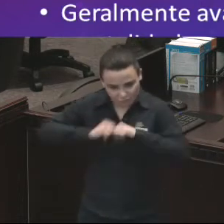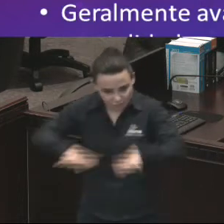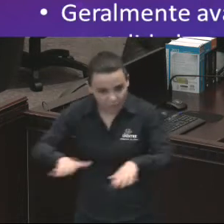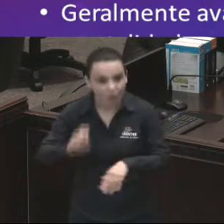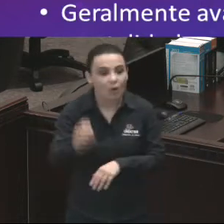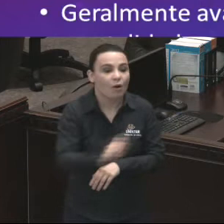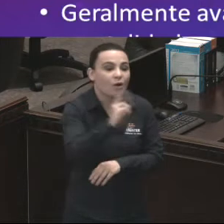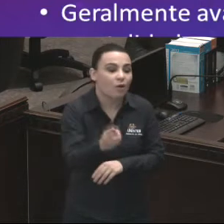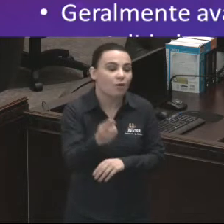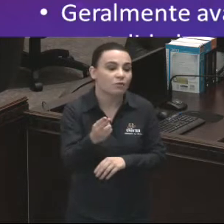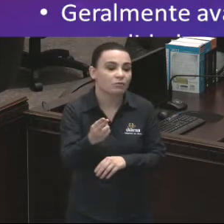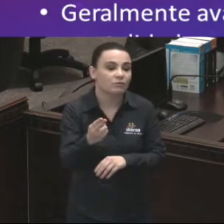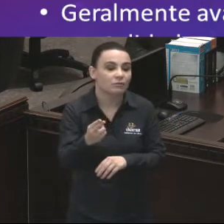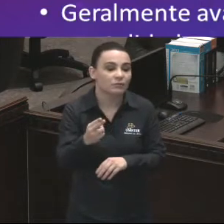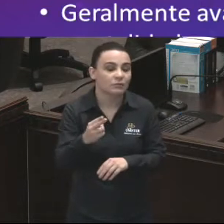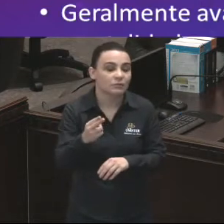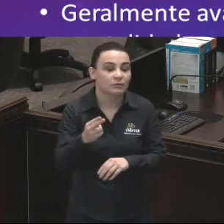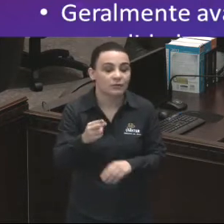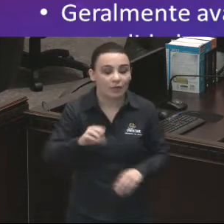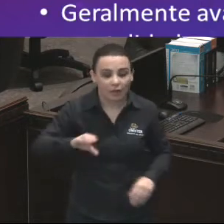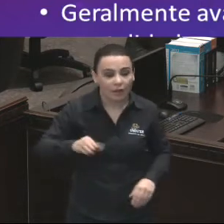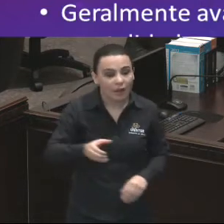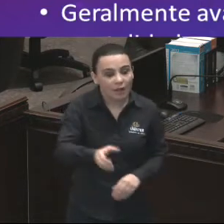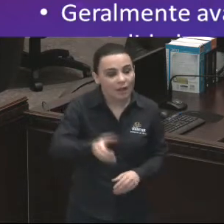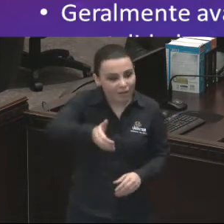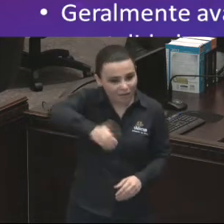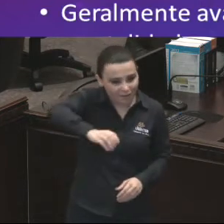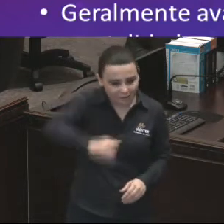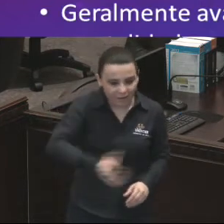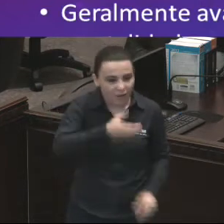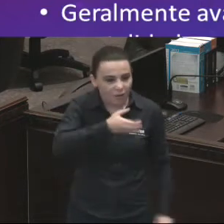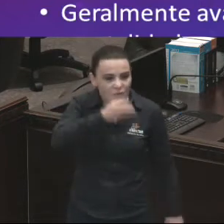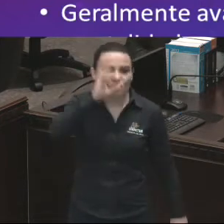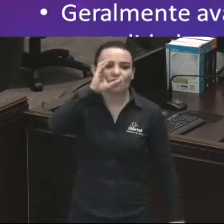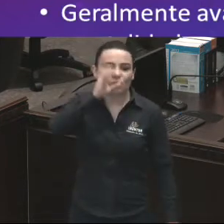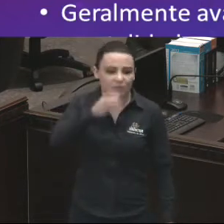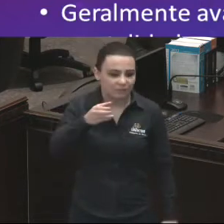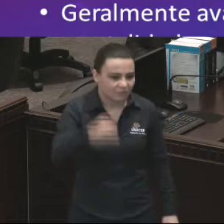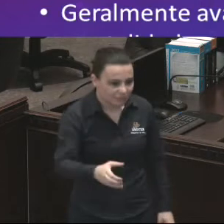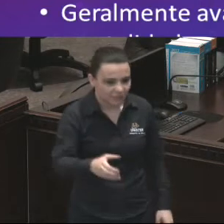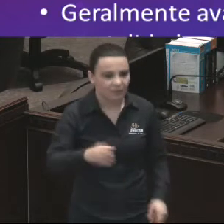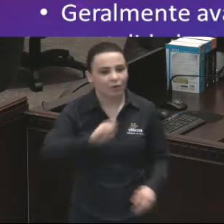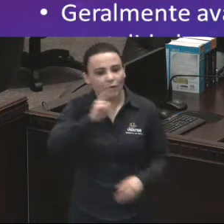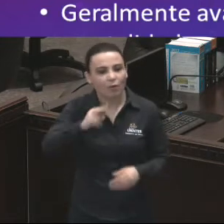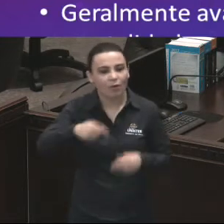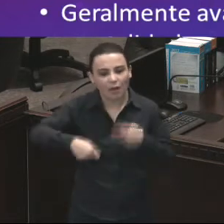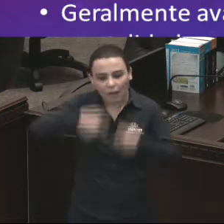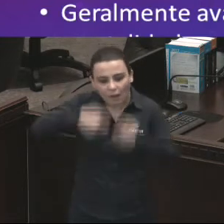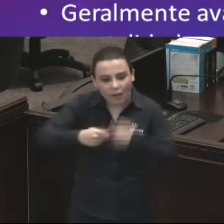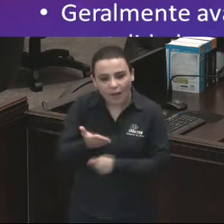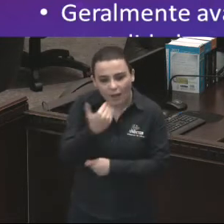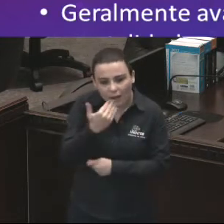está avaliando até o momento é os organismos não-alvos. Esses são os mais afetados. E quais são